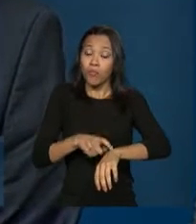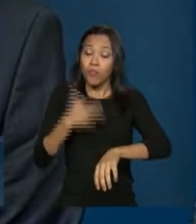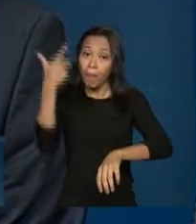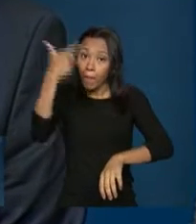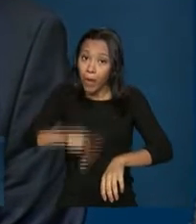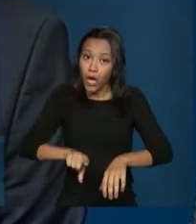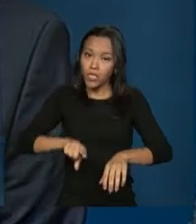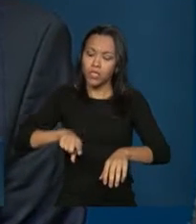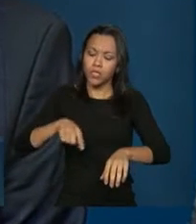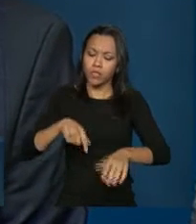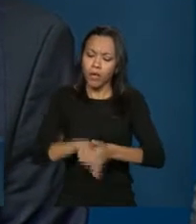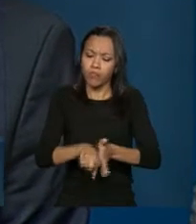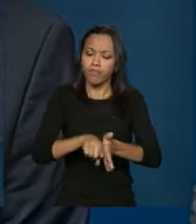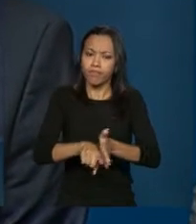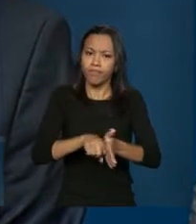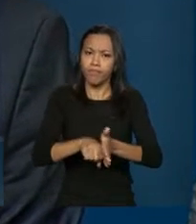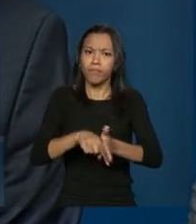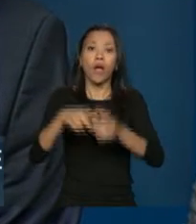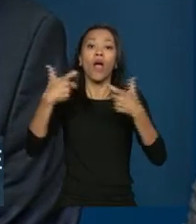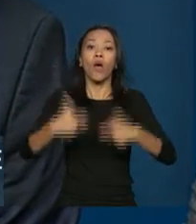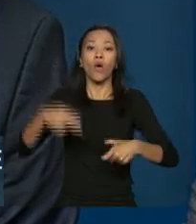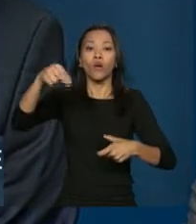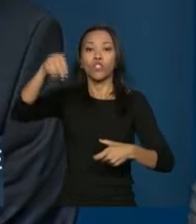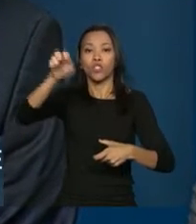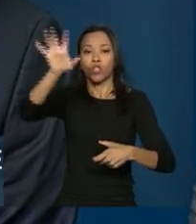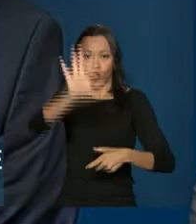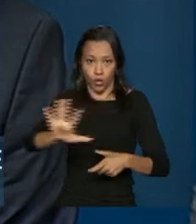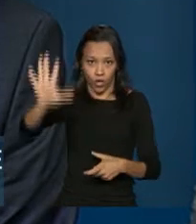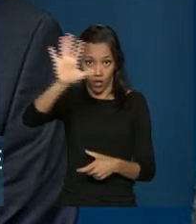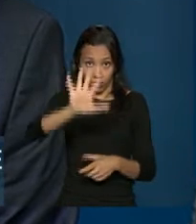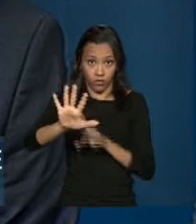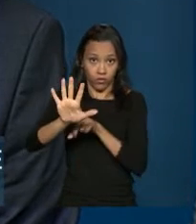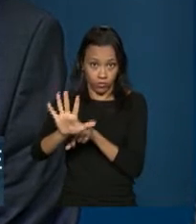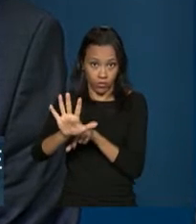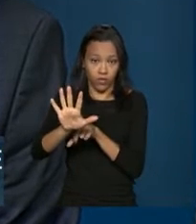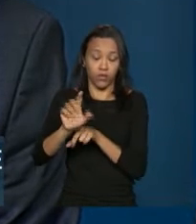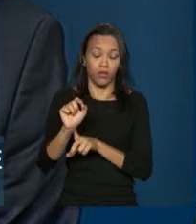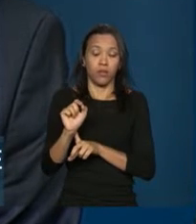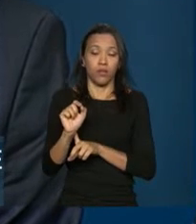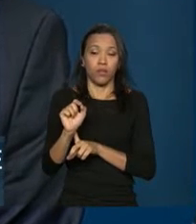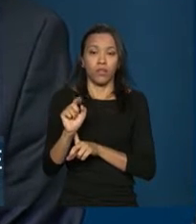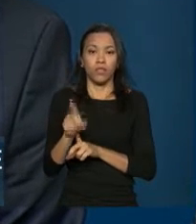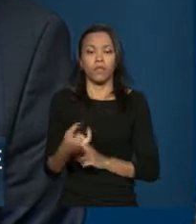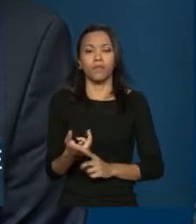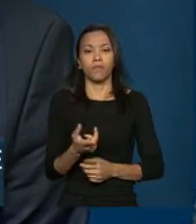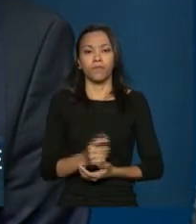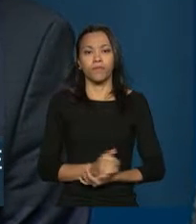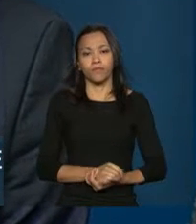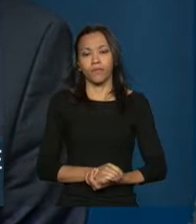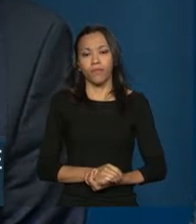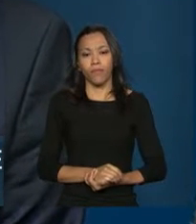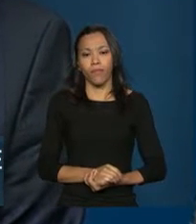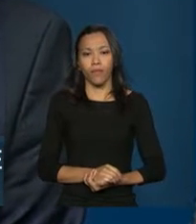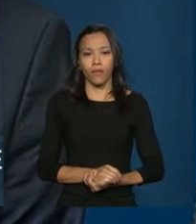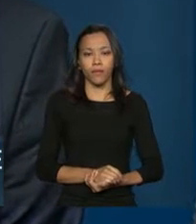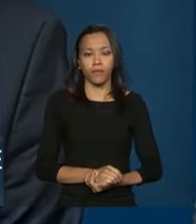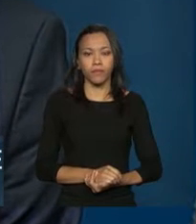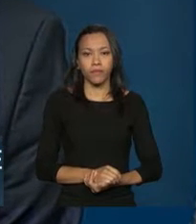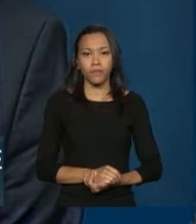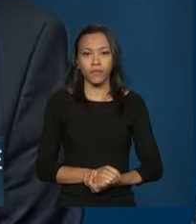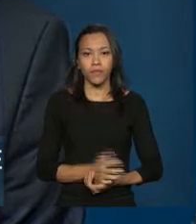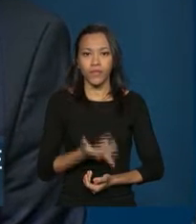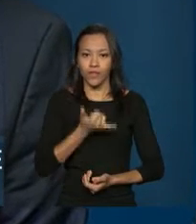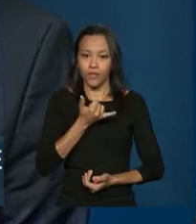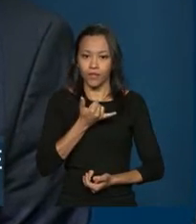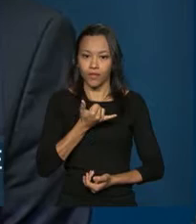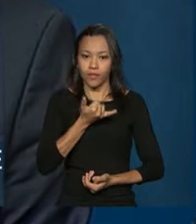para depurar o dado sobre o Nordeste, mas o indicador, eventualmente indicadores, desculpa, do Nordeste,